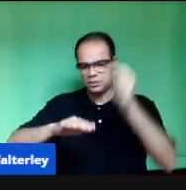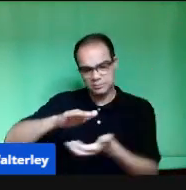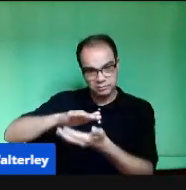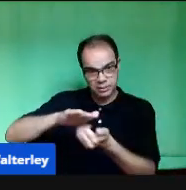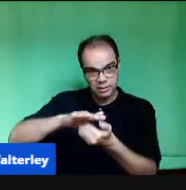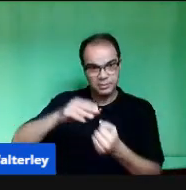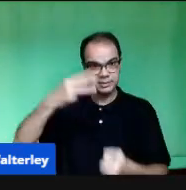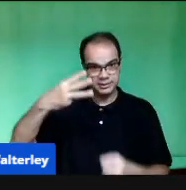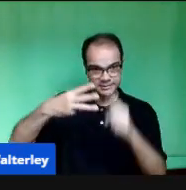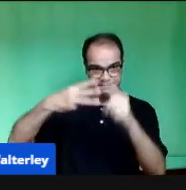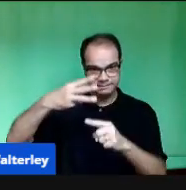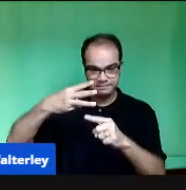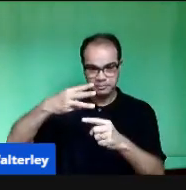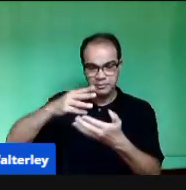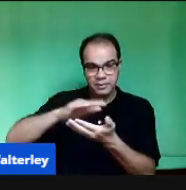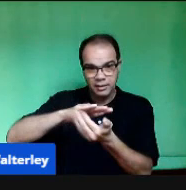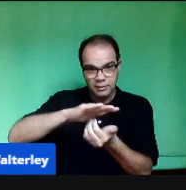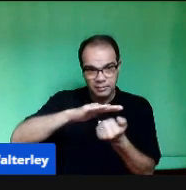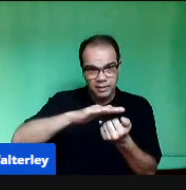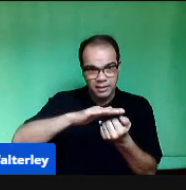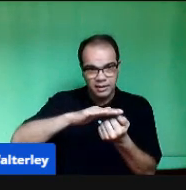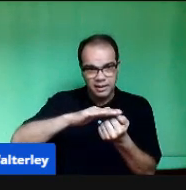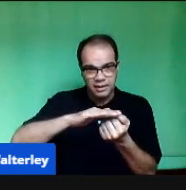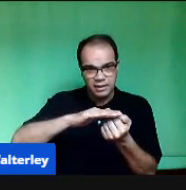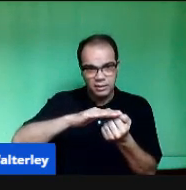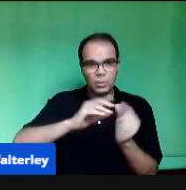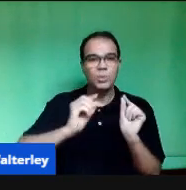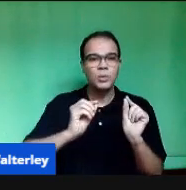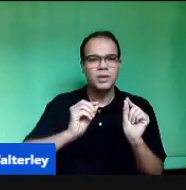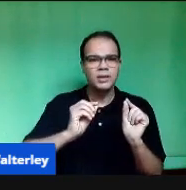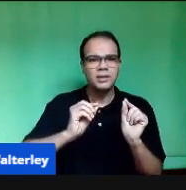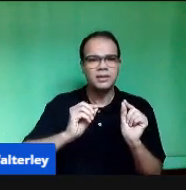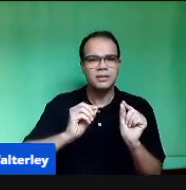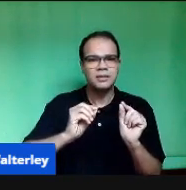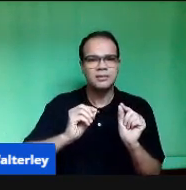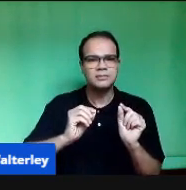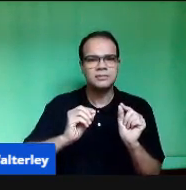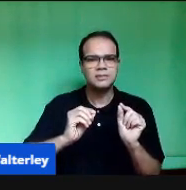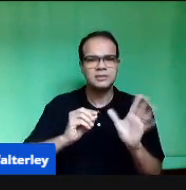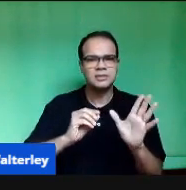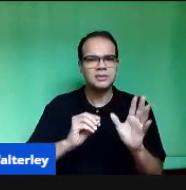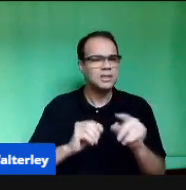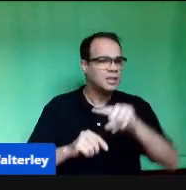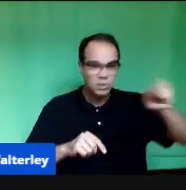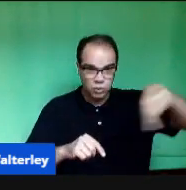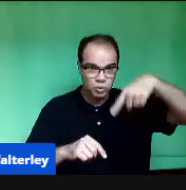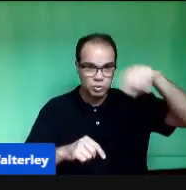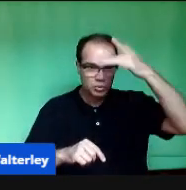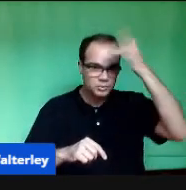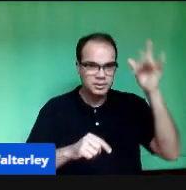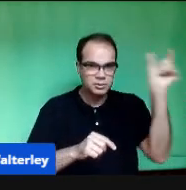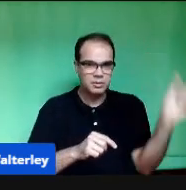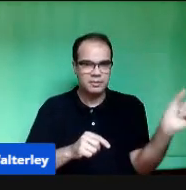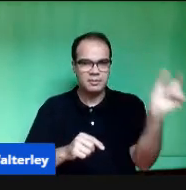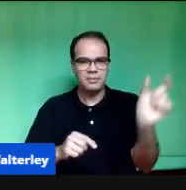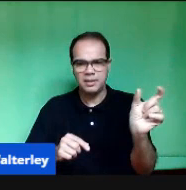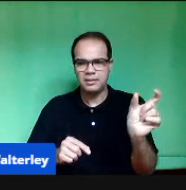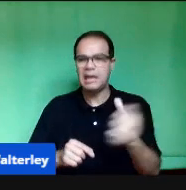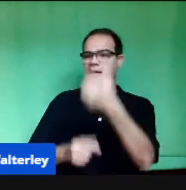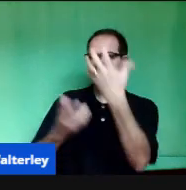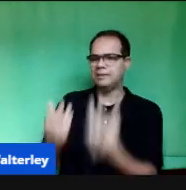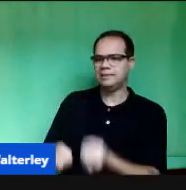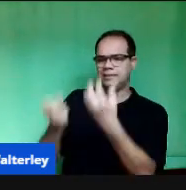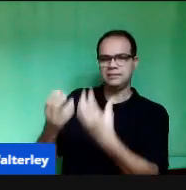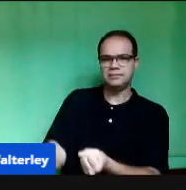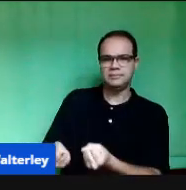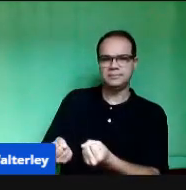passamos 2000 anos inseridos nessa cultura, remetendo conceitos e imagens negativas à nossa